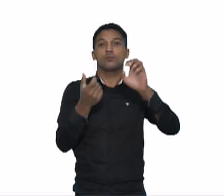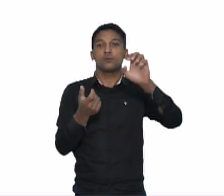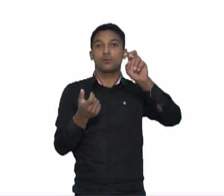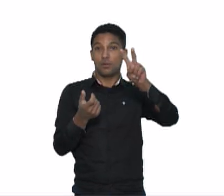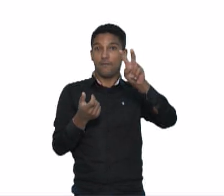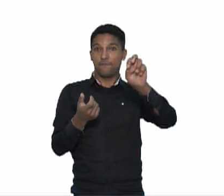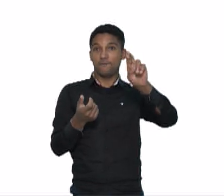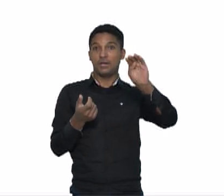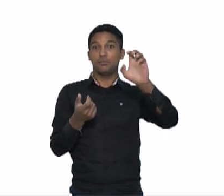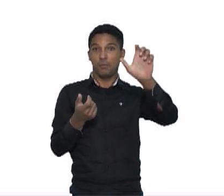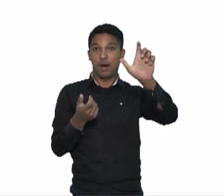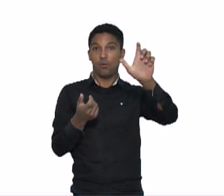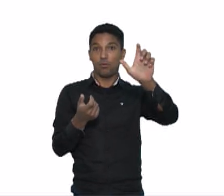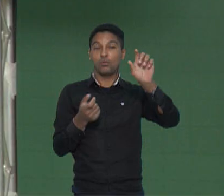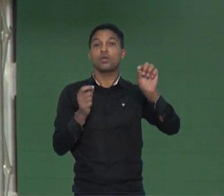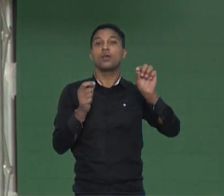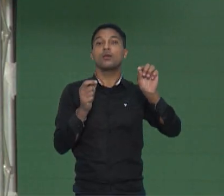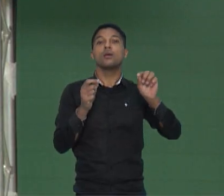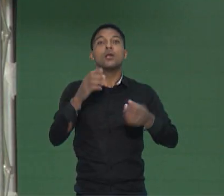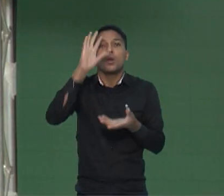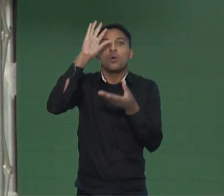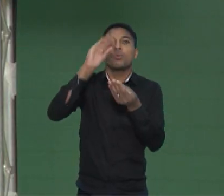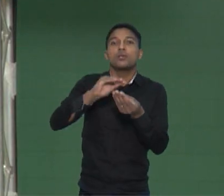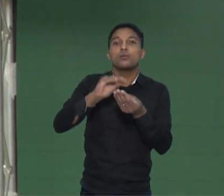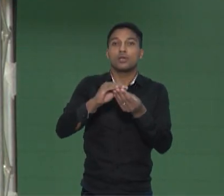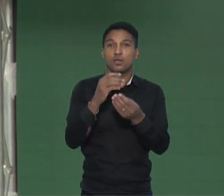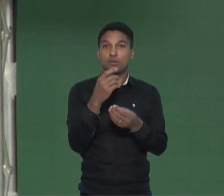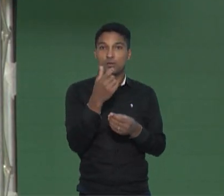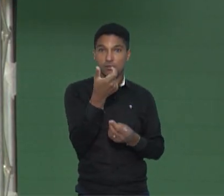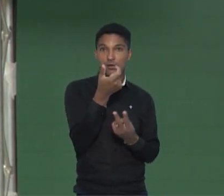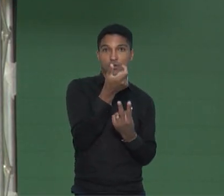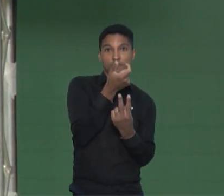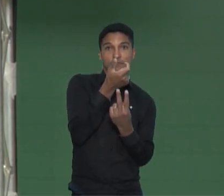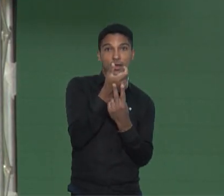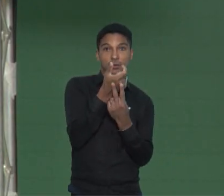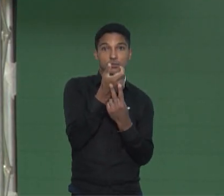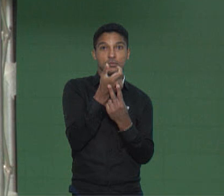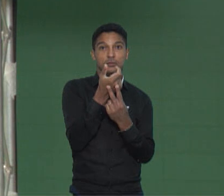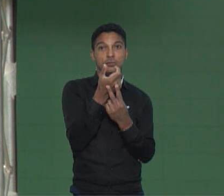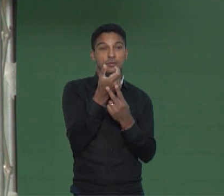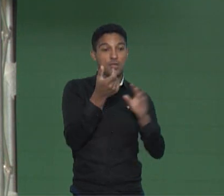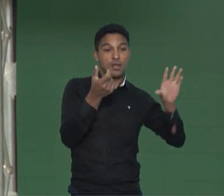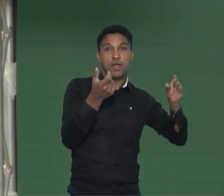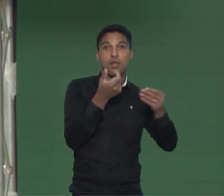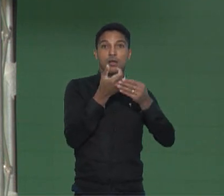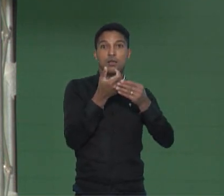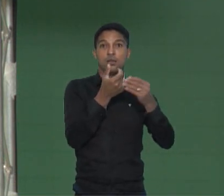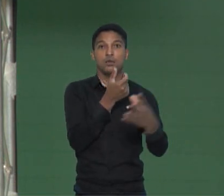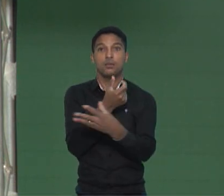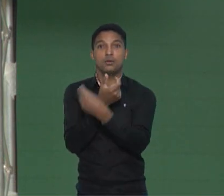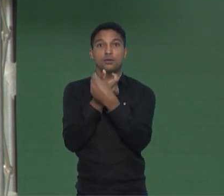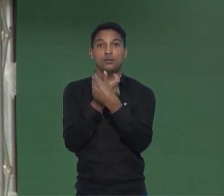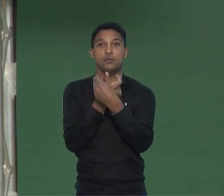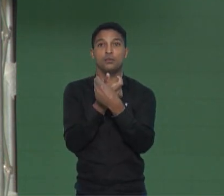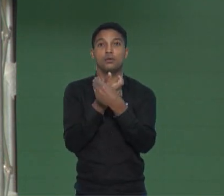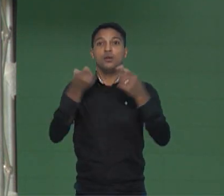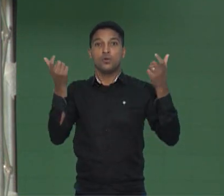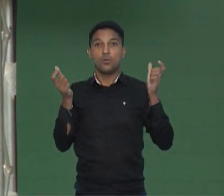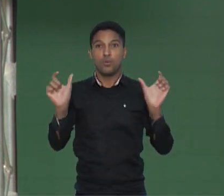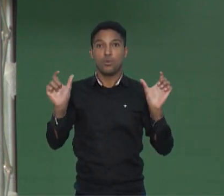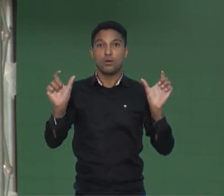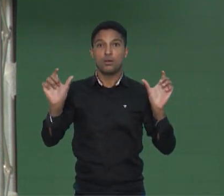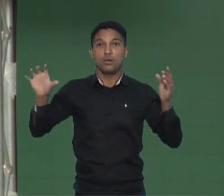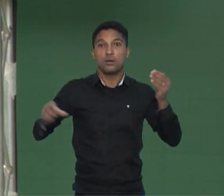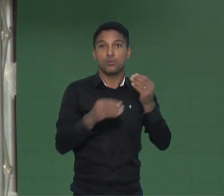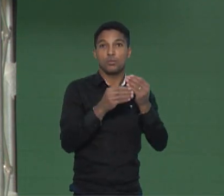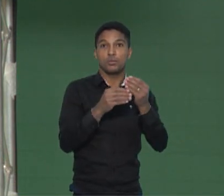plano, um maestro e 2 músicos, certo? Há um recorte da imagem maior, né? A imagem é